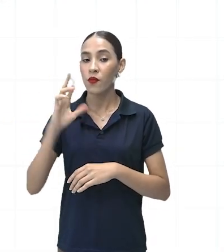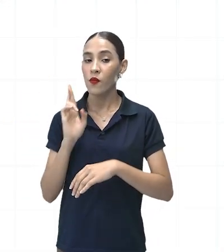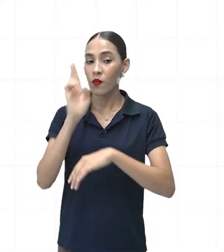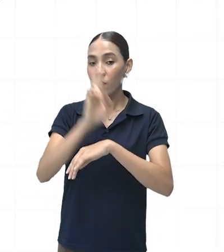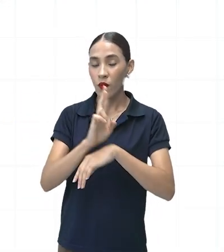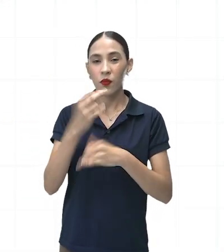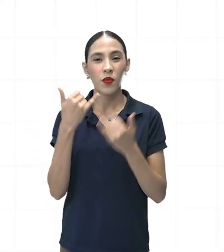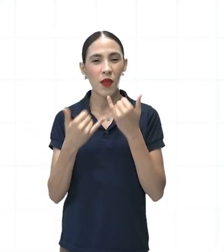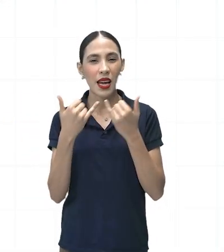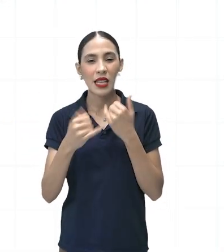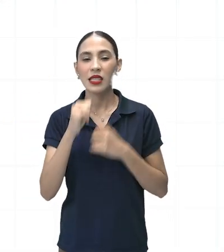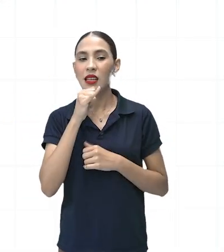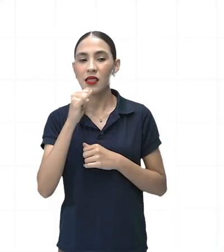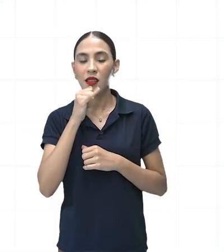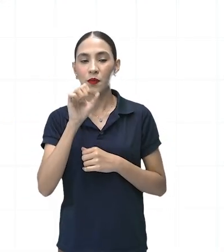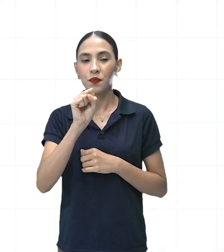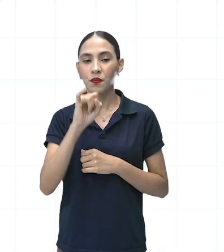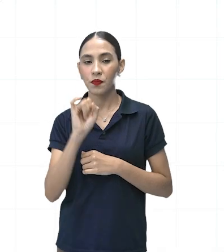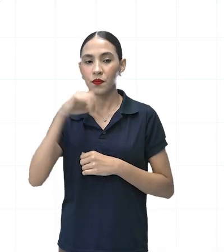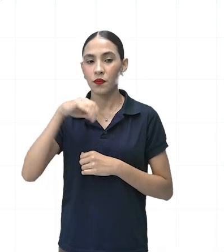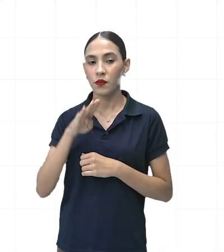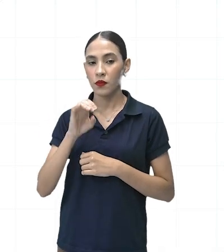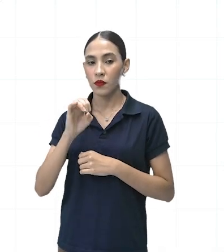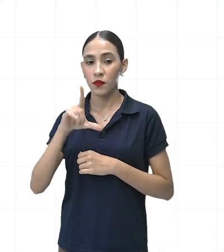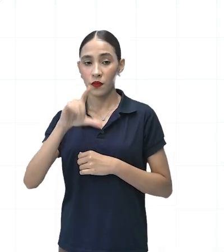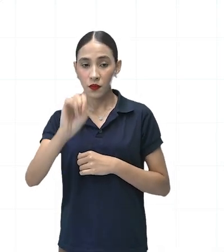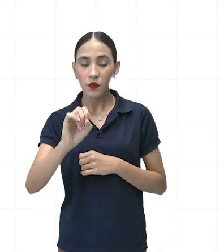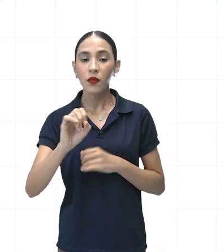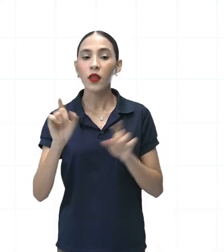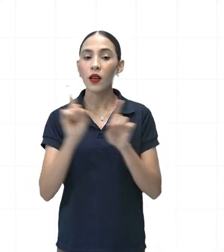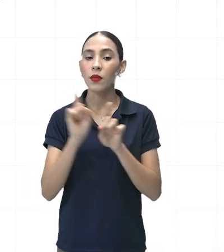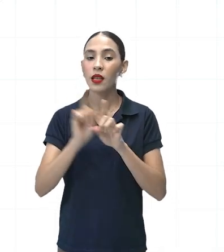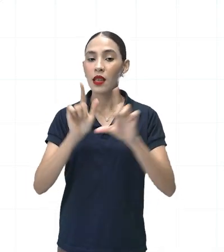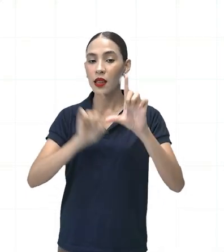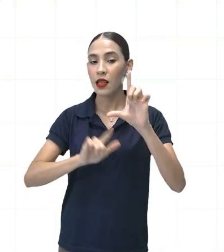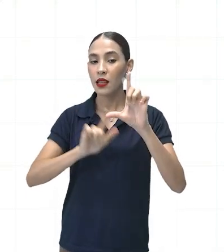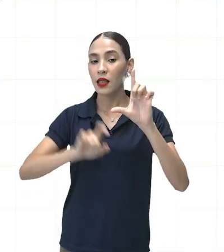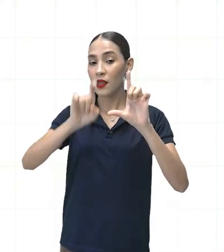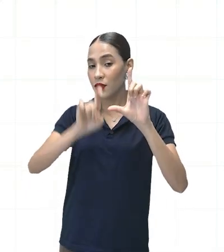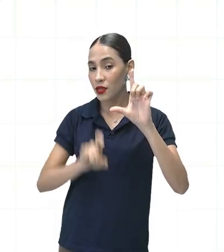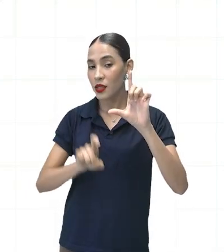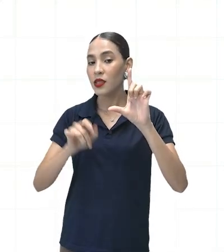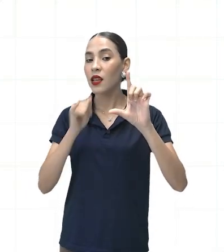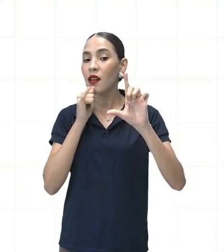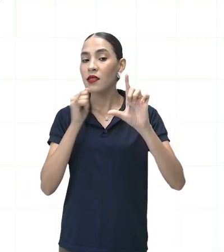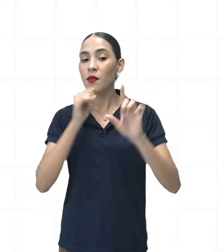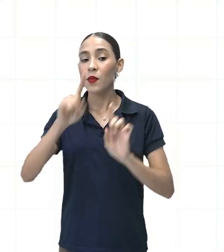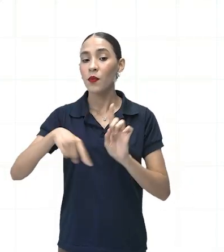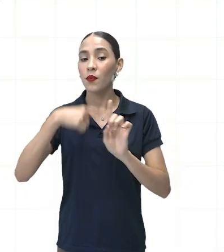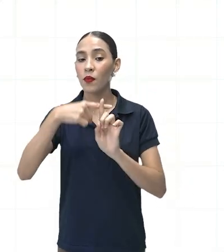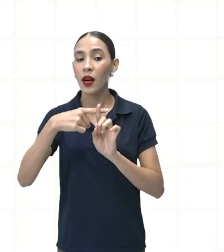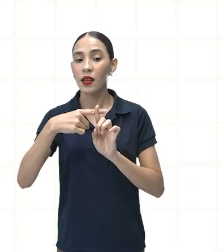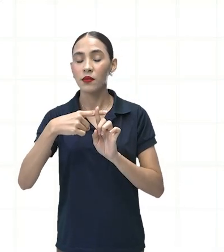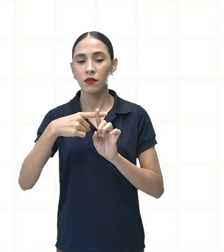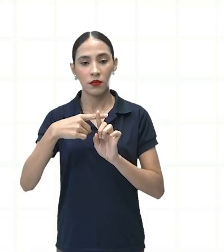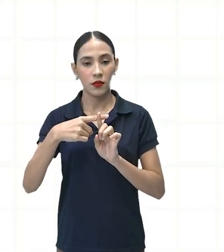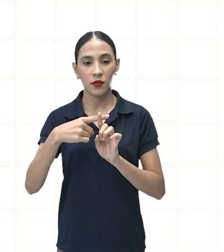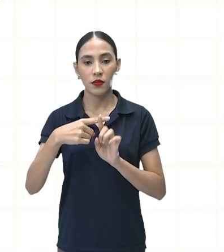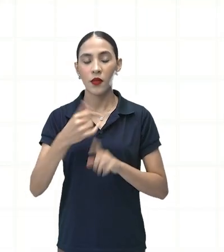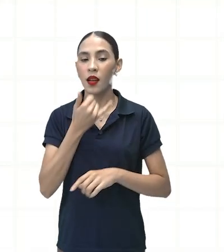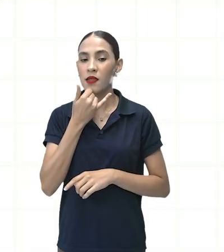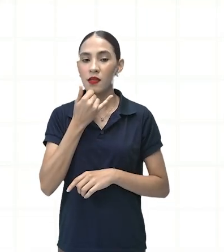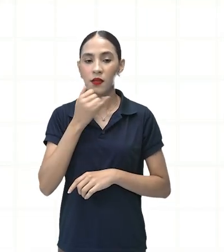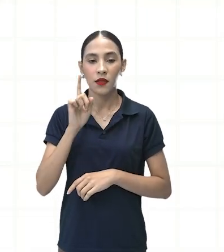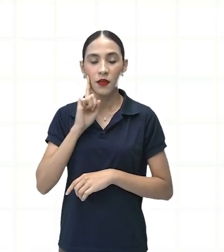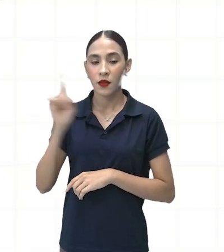representação como se fosse de um símbolo do elemento representado pela letra X, aqui mais à esquerda da